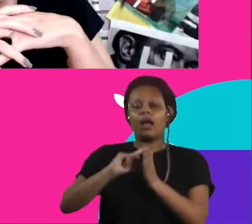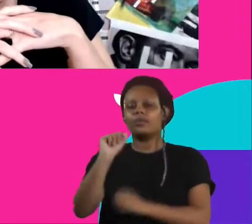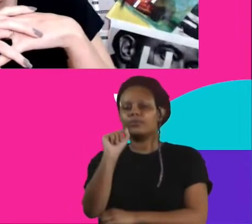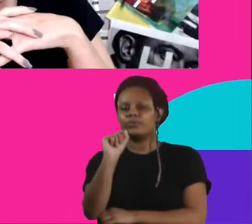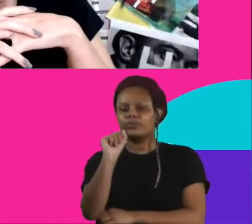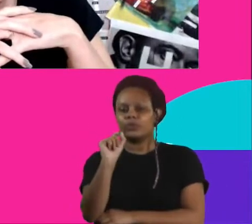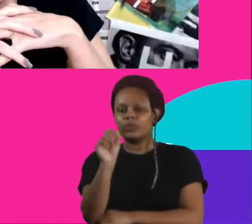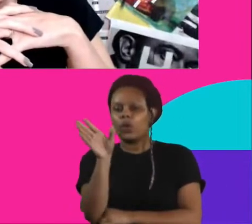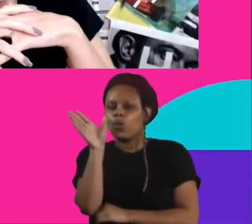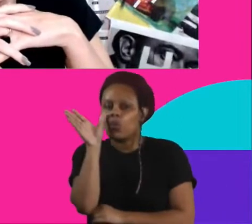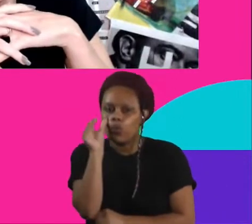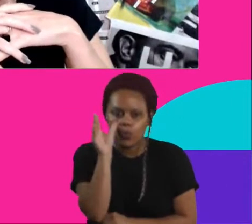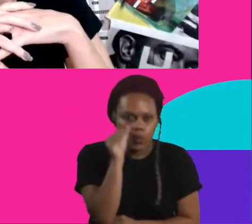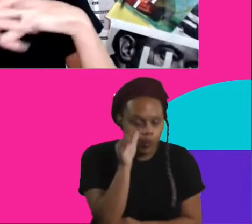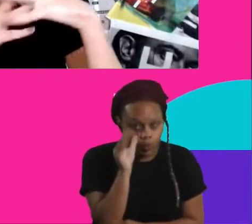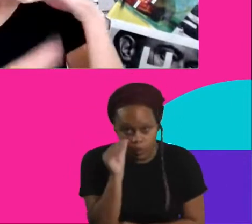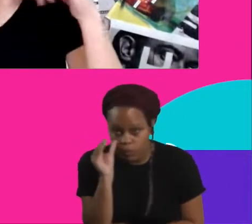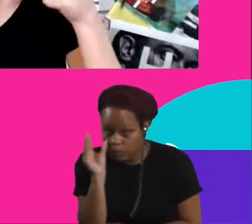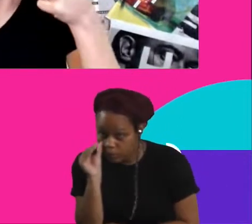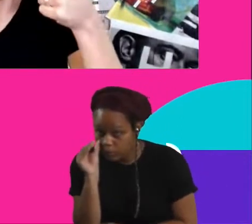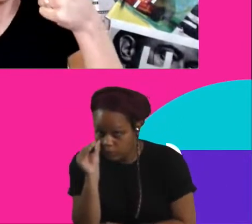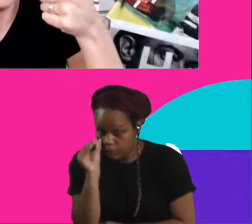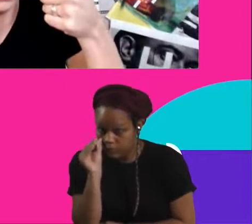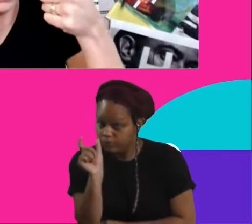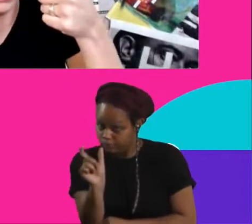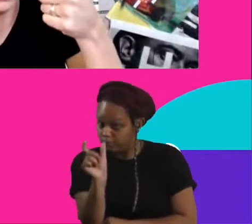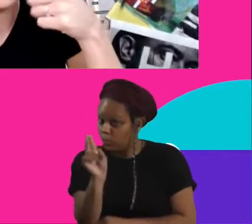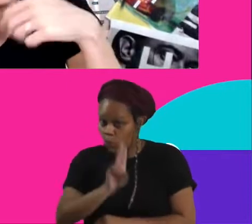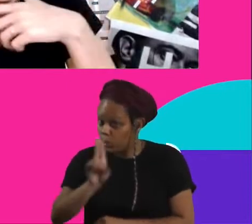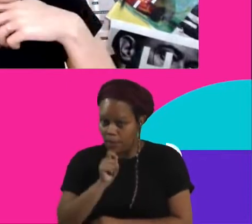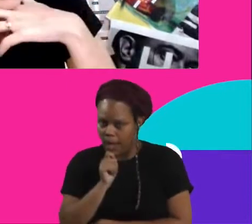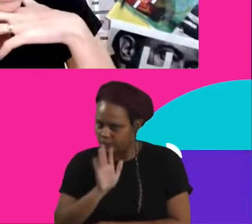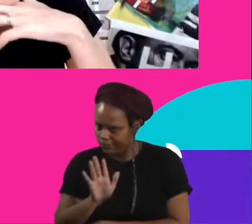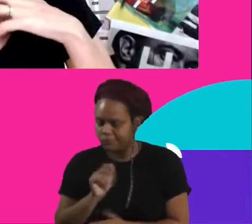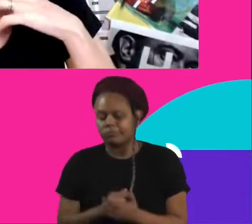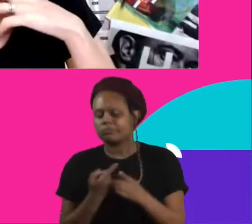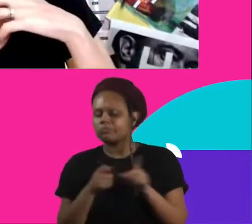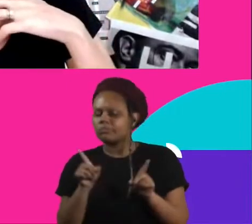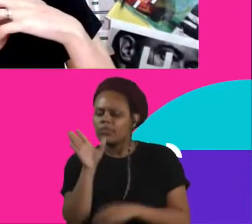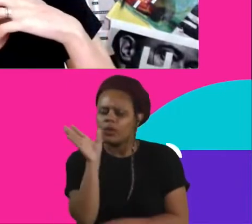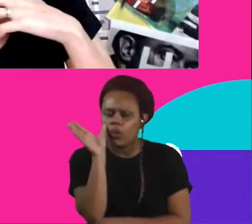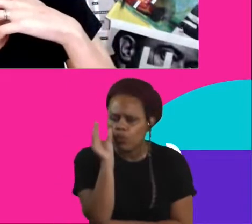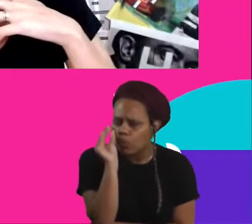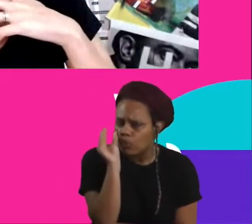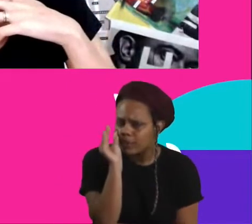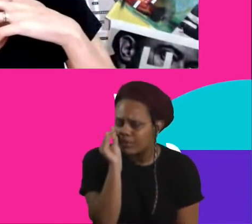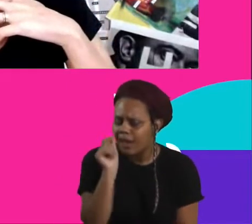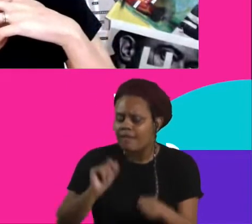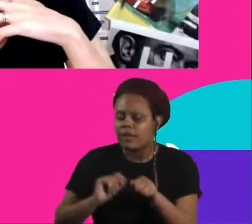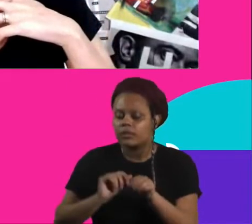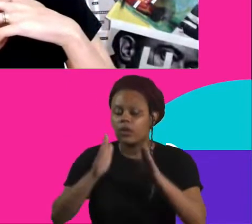da curiosidade, palavra que a gente ainda não usou. Mas essa curiosidade ela tem que ser feita com